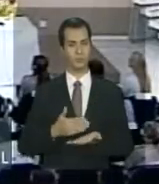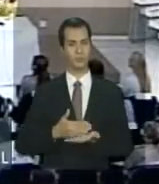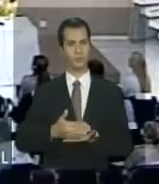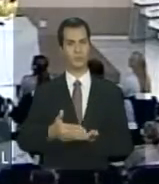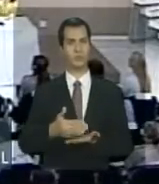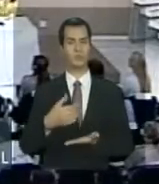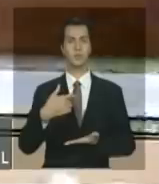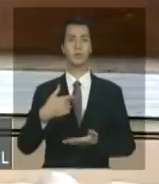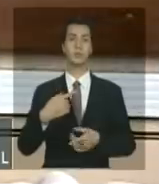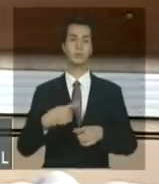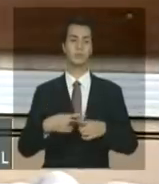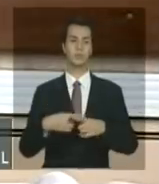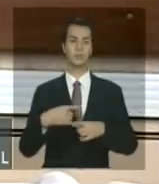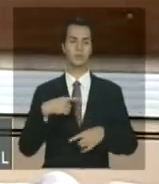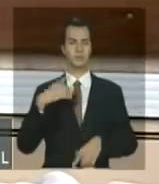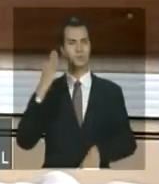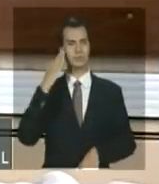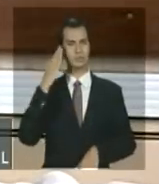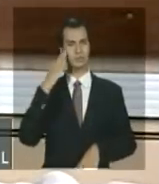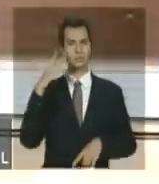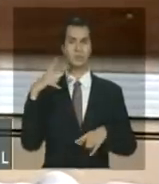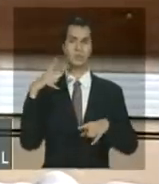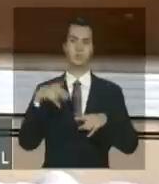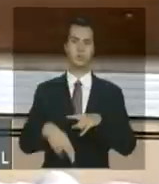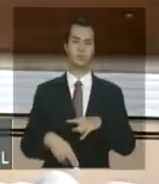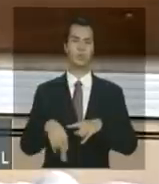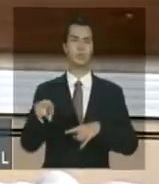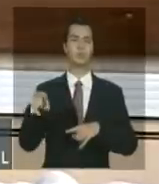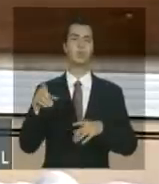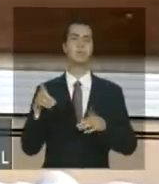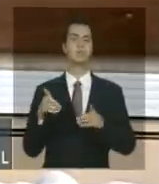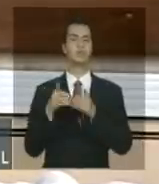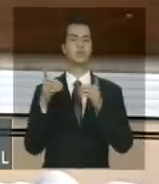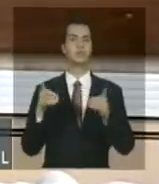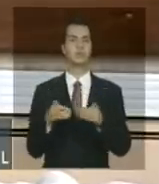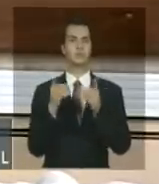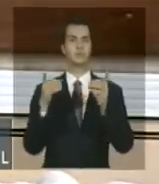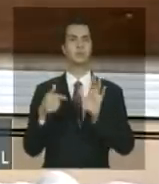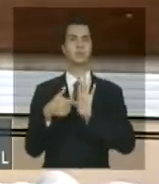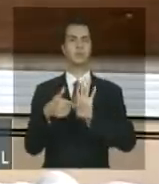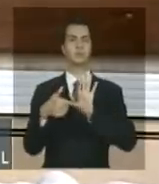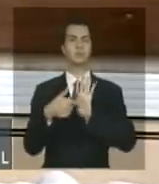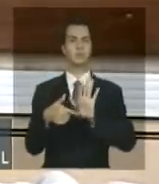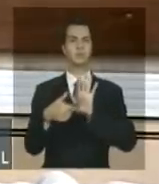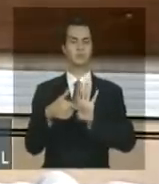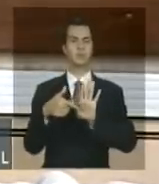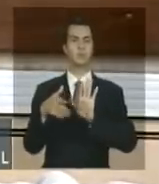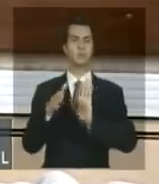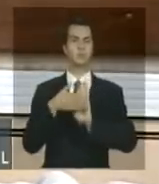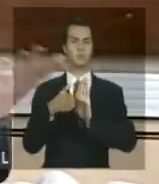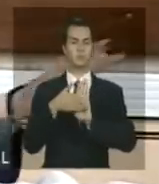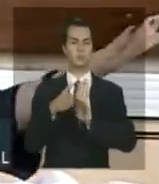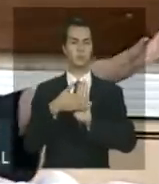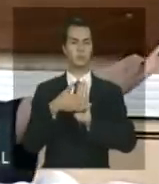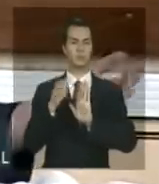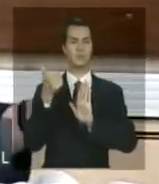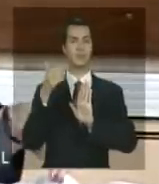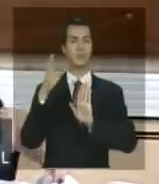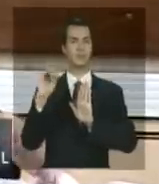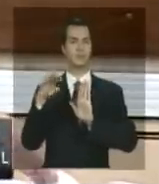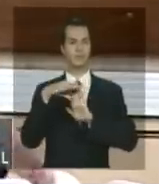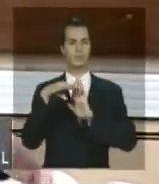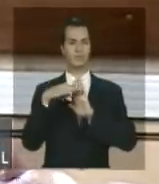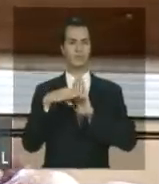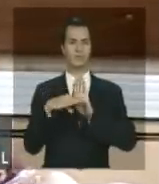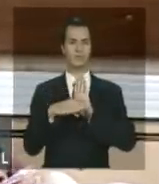que interrompeu a dinâmica aqui da apresentação das propostas, das 10